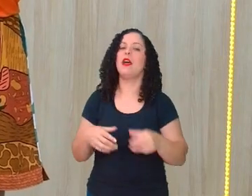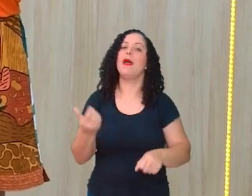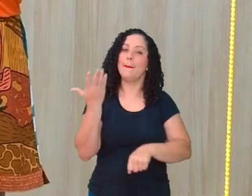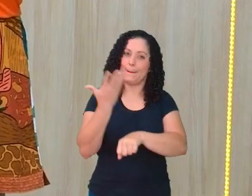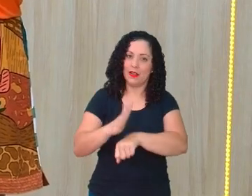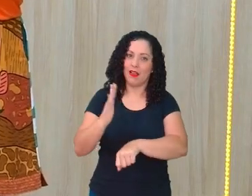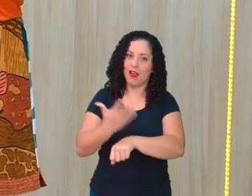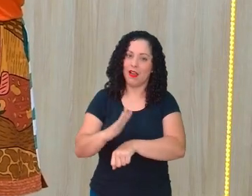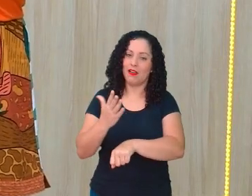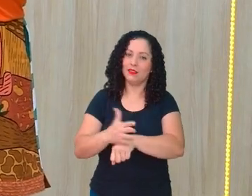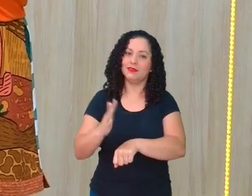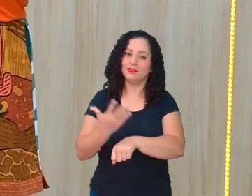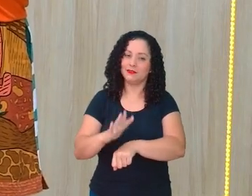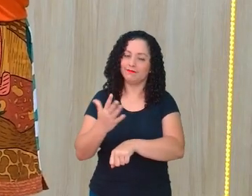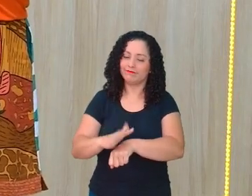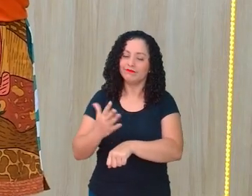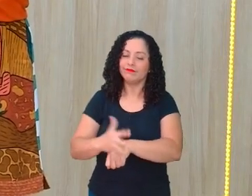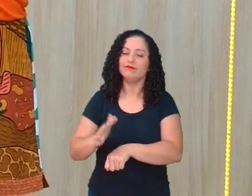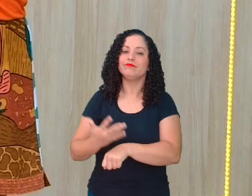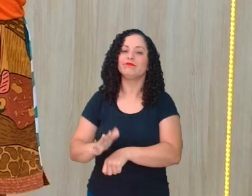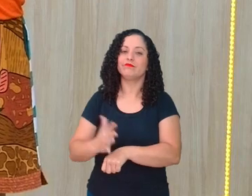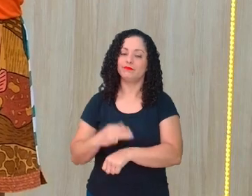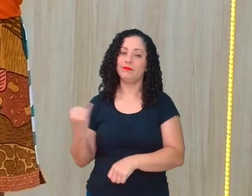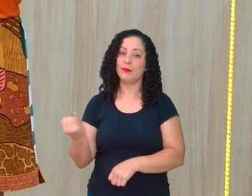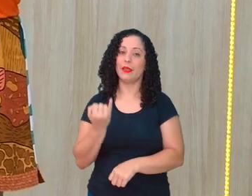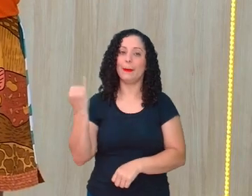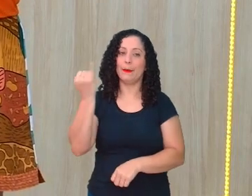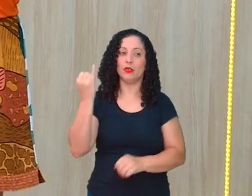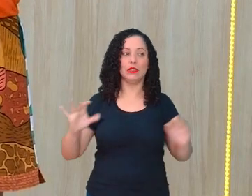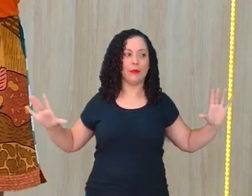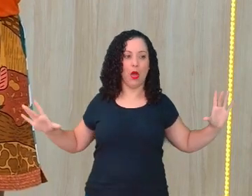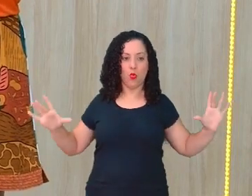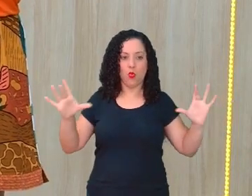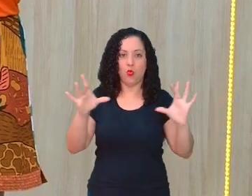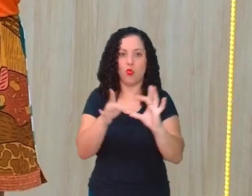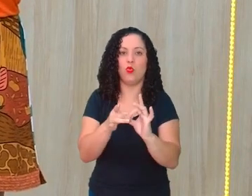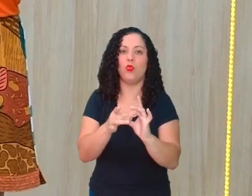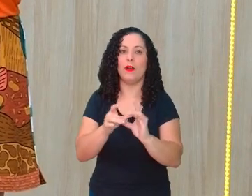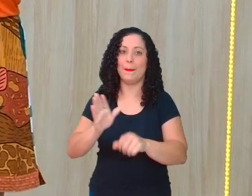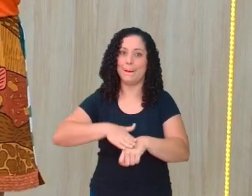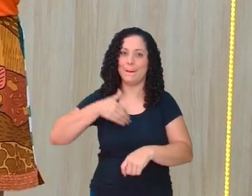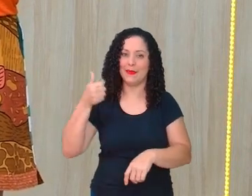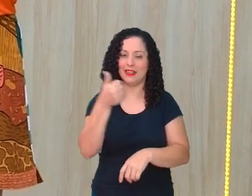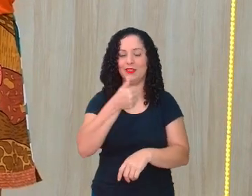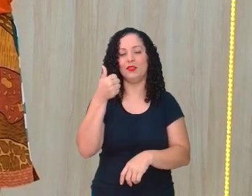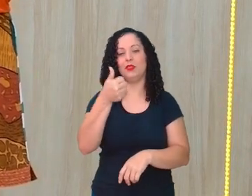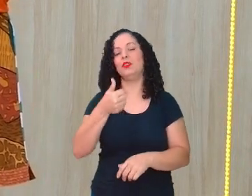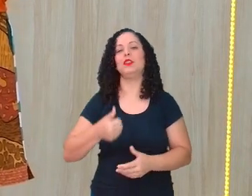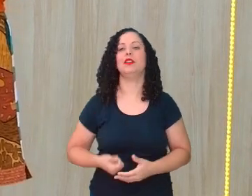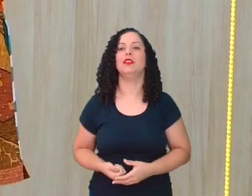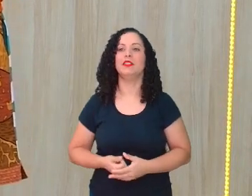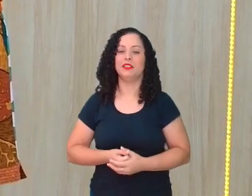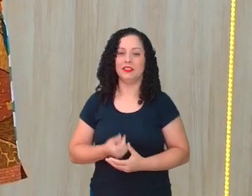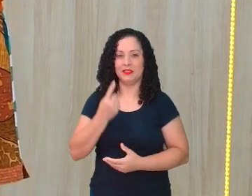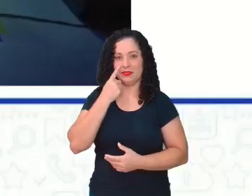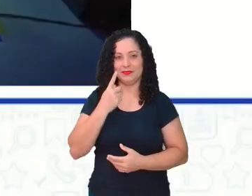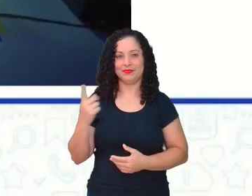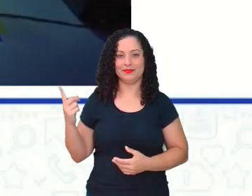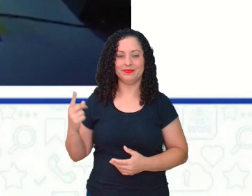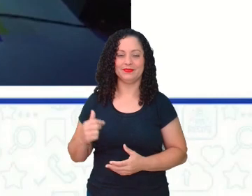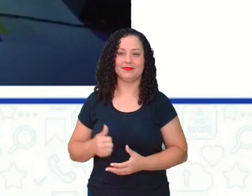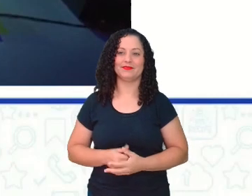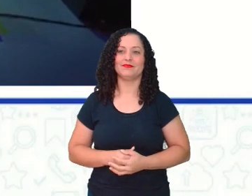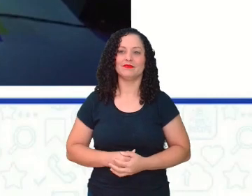prática, o ensaio, o treino, né? Para que eles possam se desenvolver melhor. Né? Vamos ver mais um pouquinho.